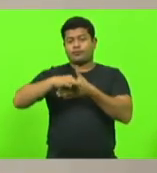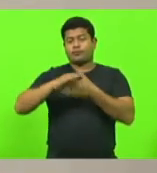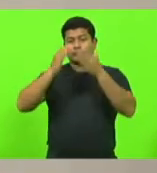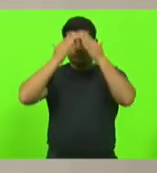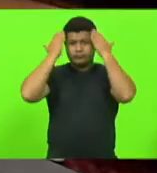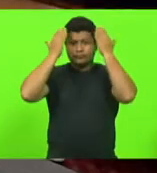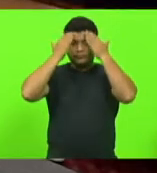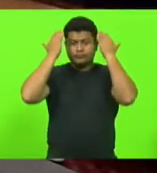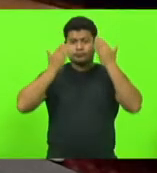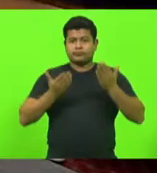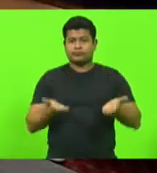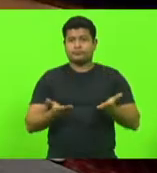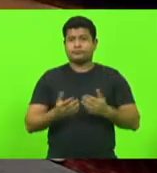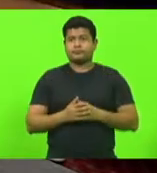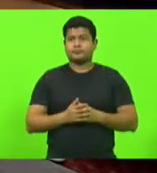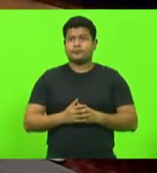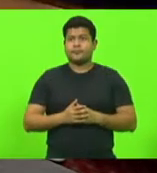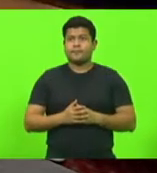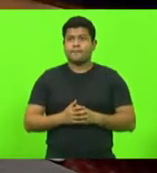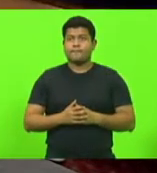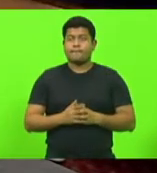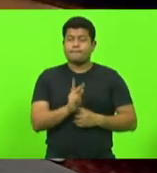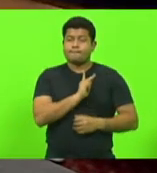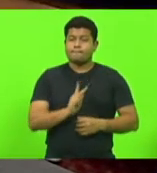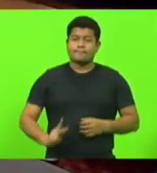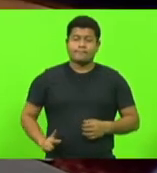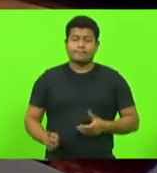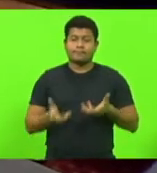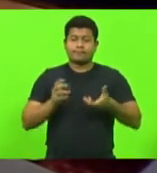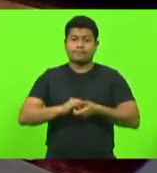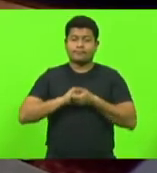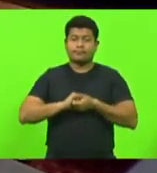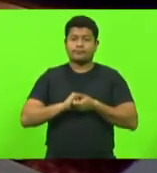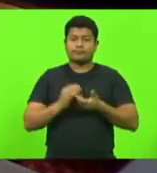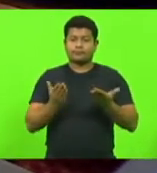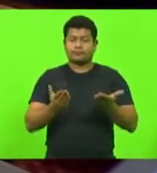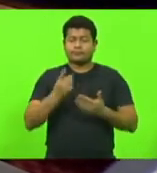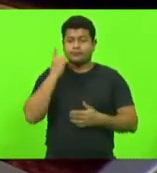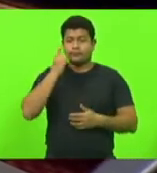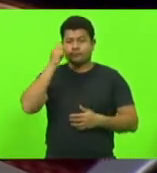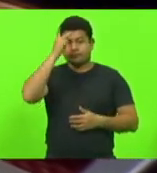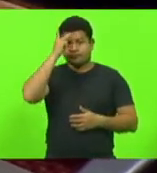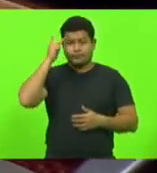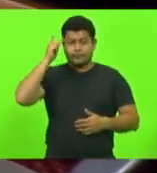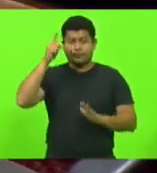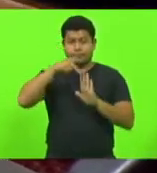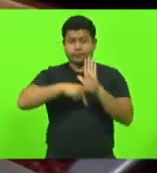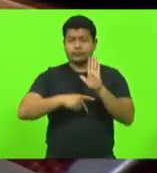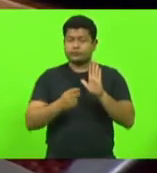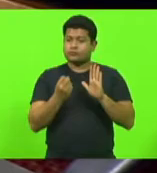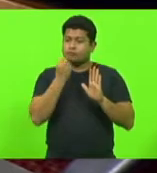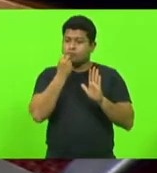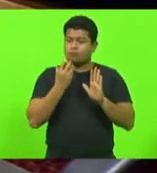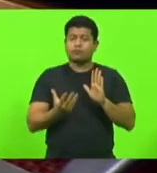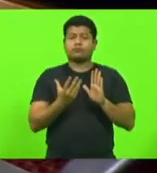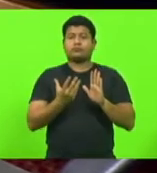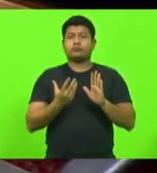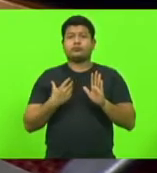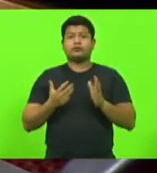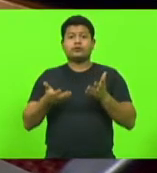voto. Presidente, quero aqui cumprimentar a deputada Paulinha pelo projeto que